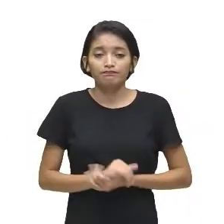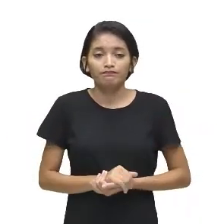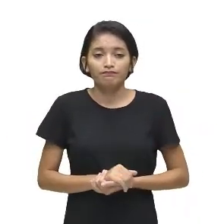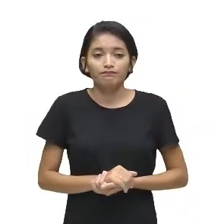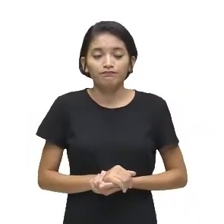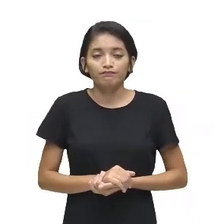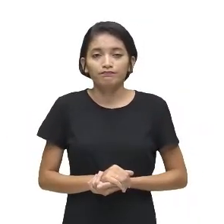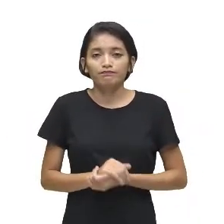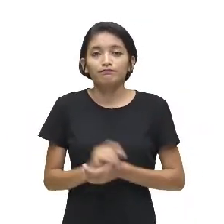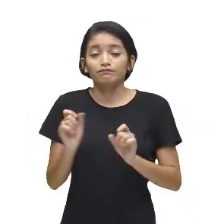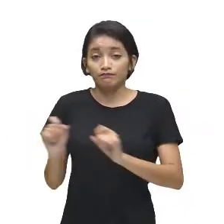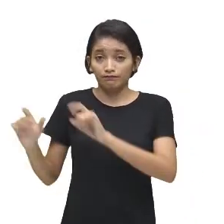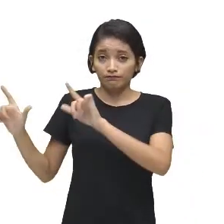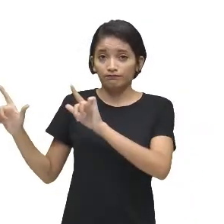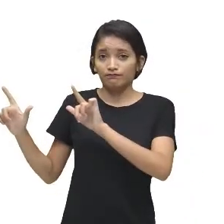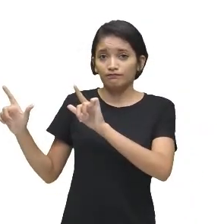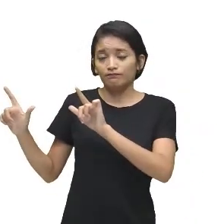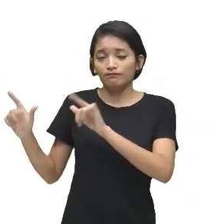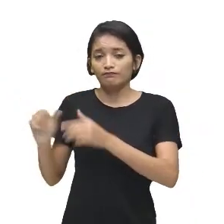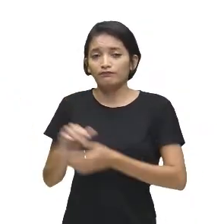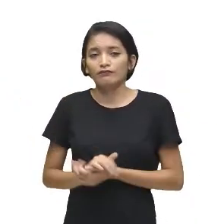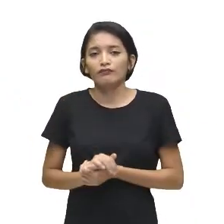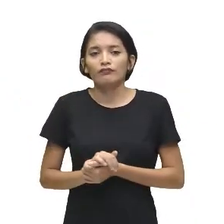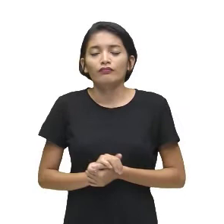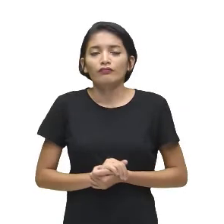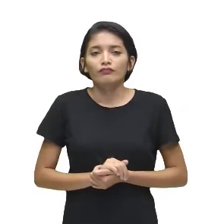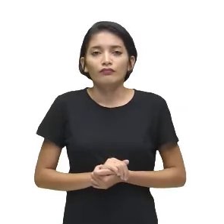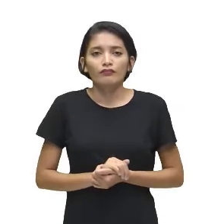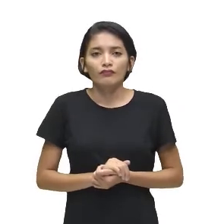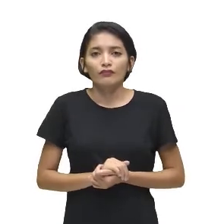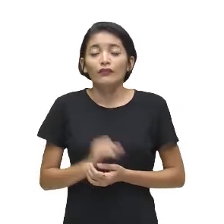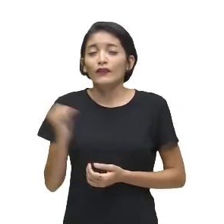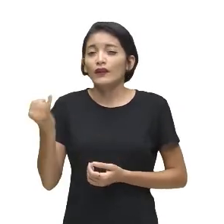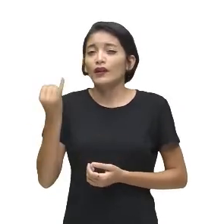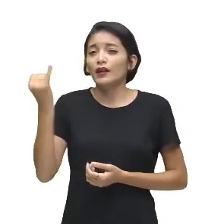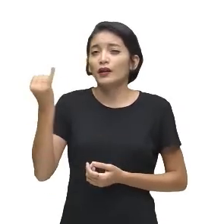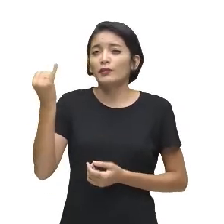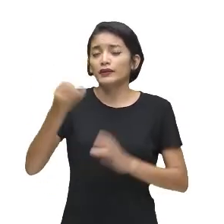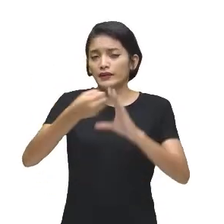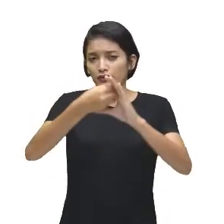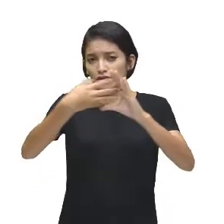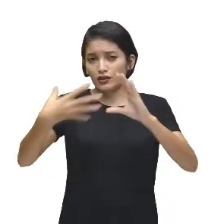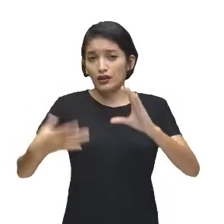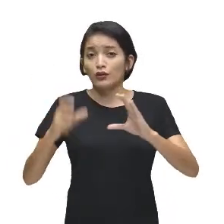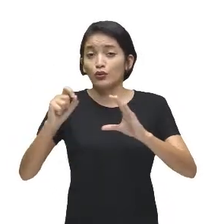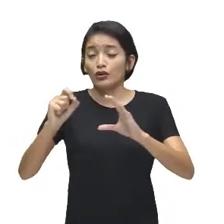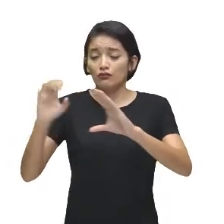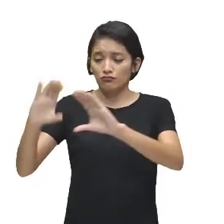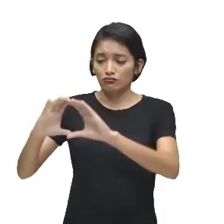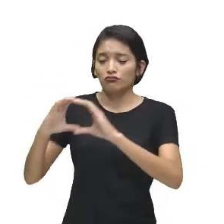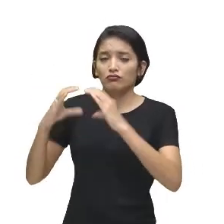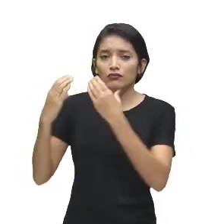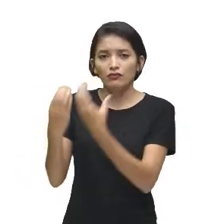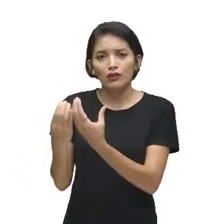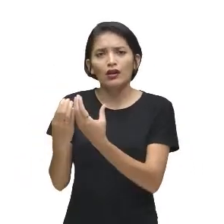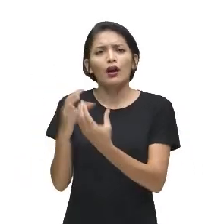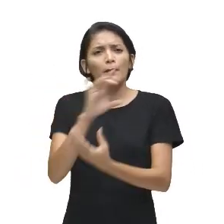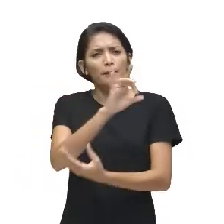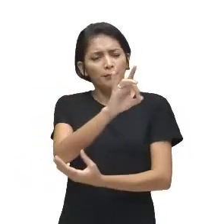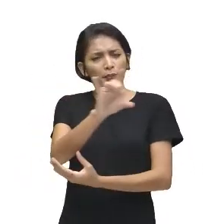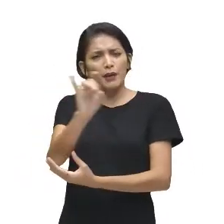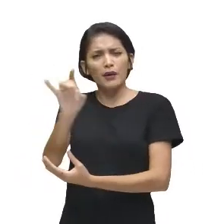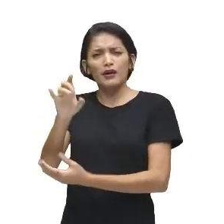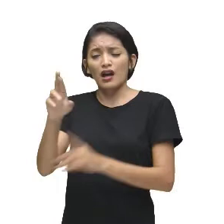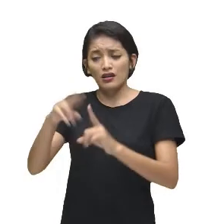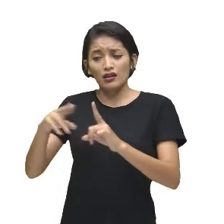próxima cartela a gente vai ver também outro importante elemento, a comunidade. Toda religião tende a formar uma